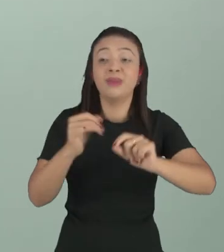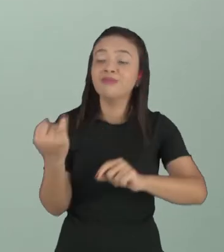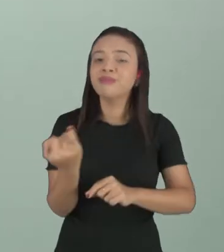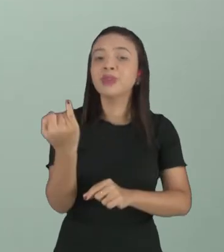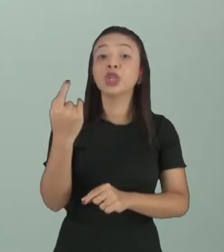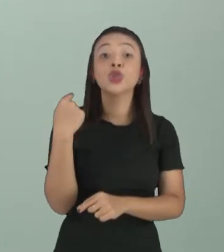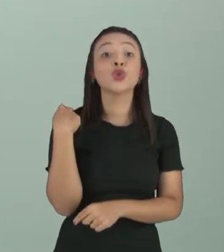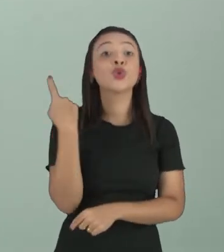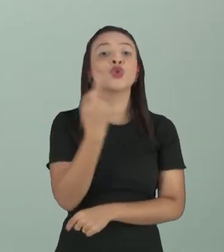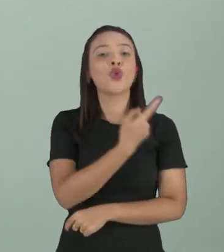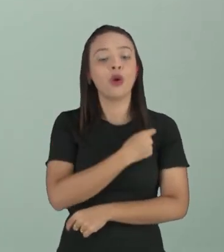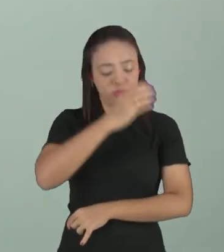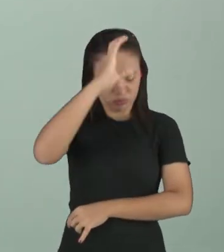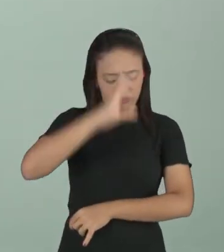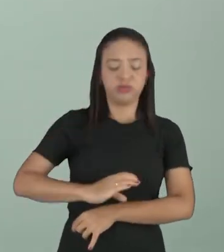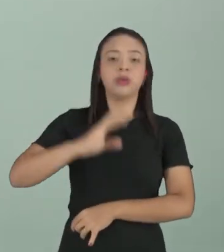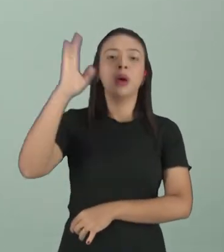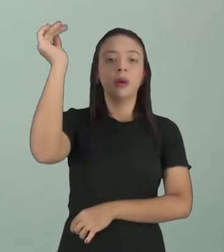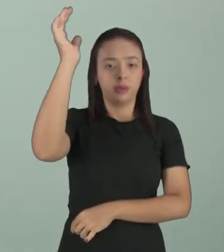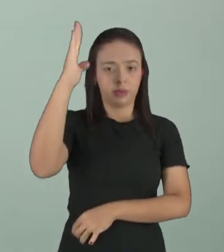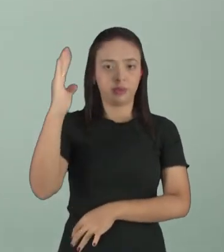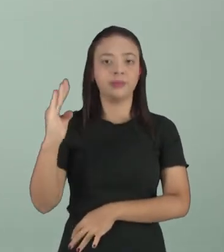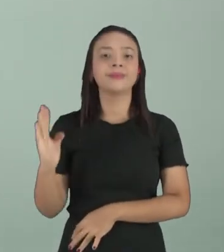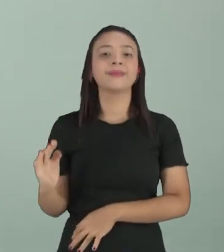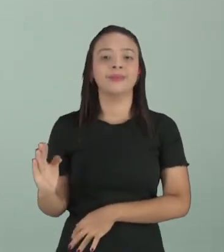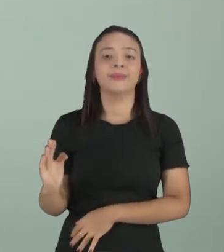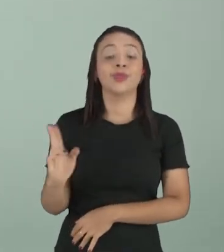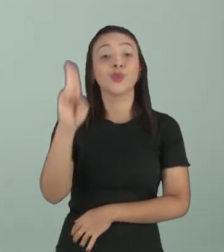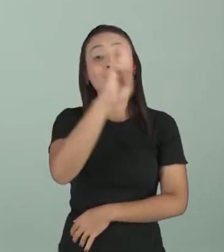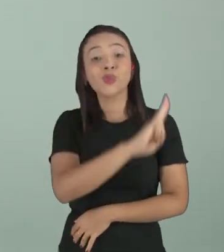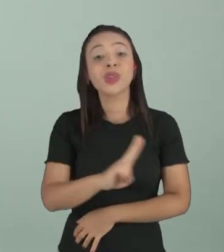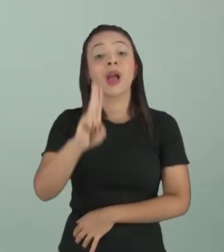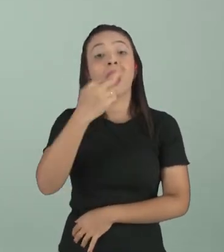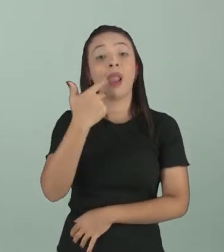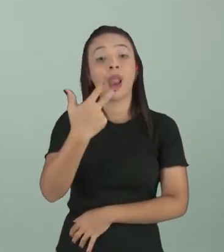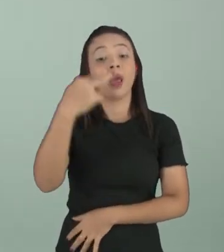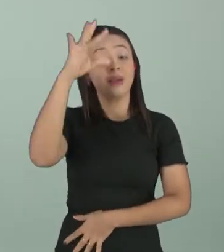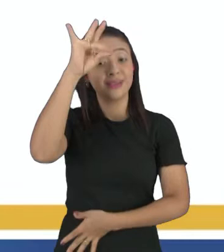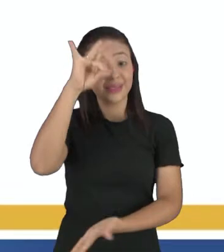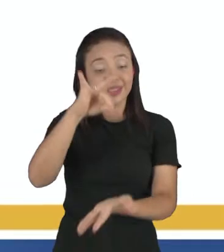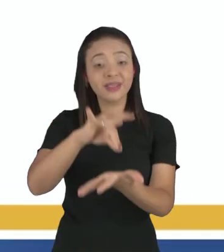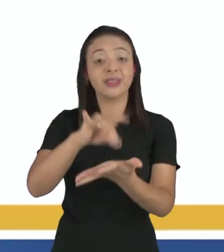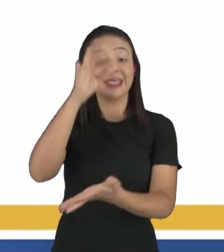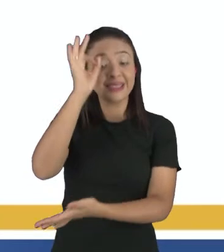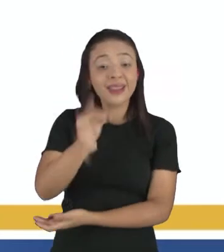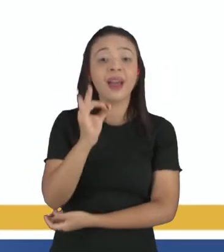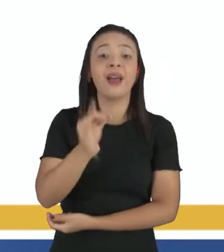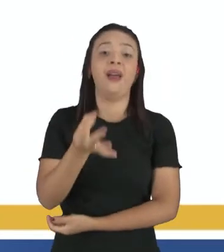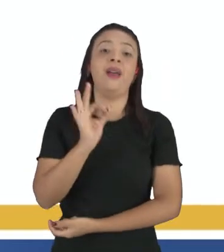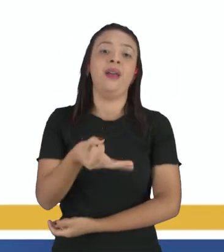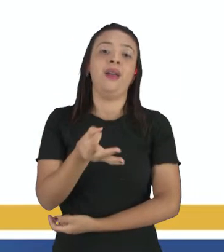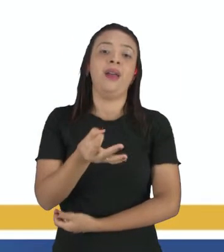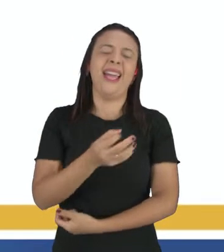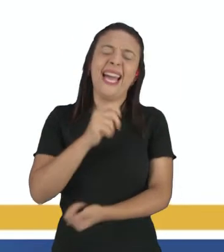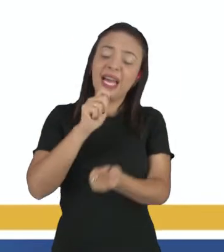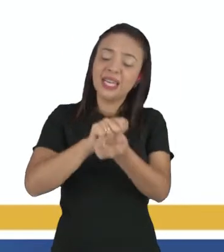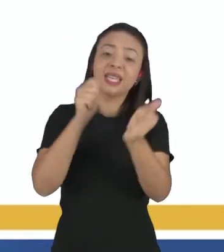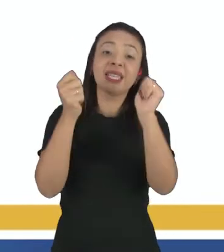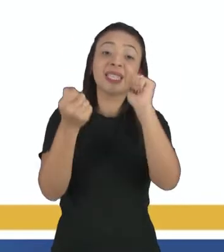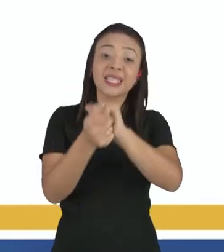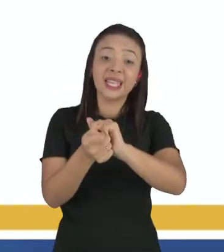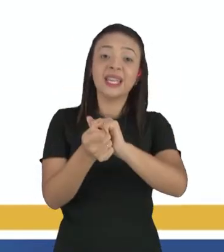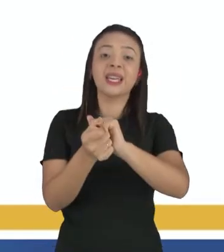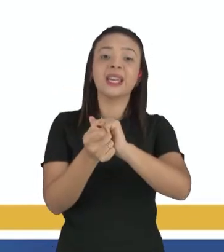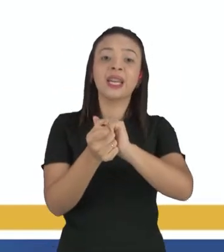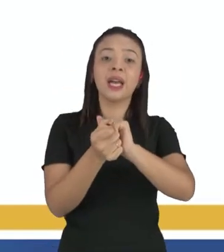como cidadãos brasileiros, possamos utilizar a língua de forma seletiva, adequar o